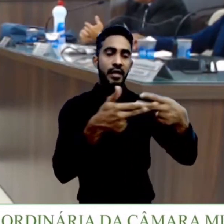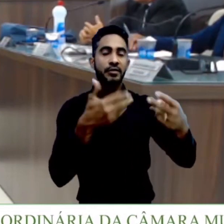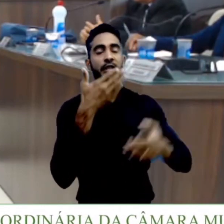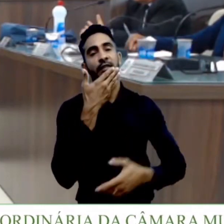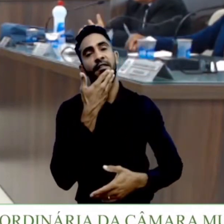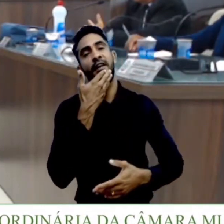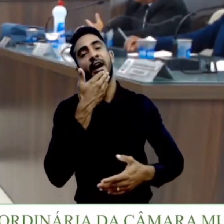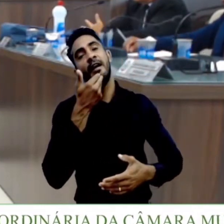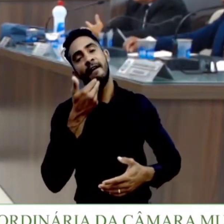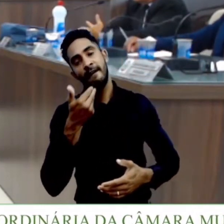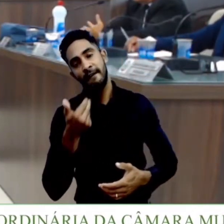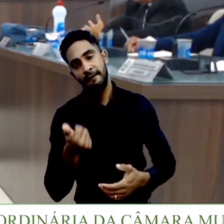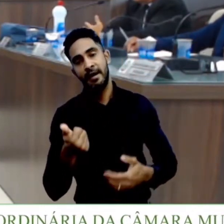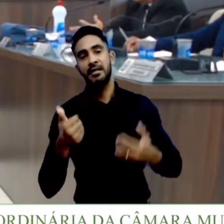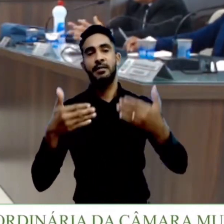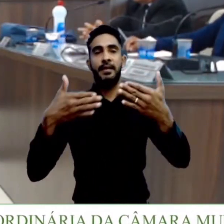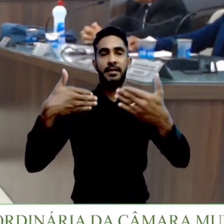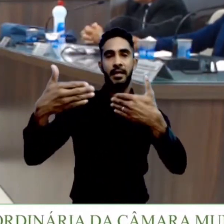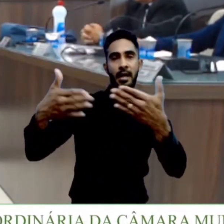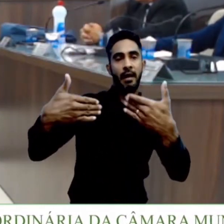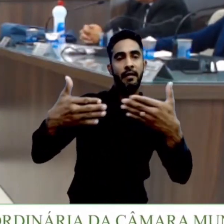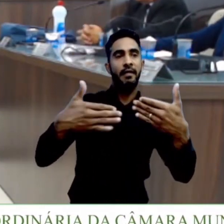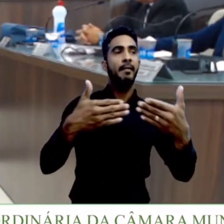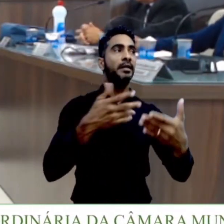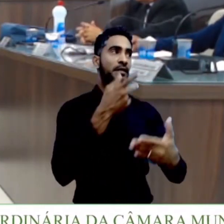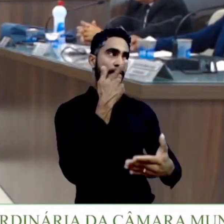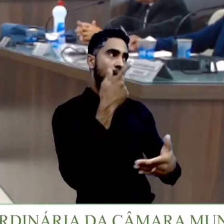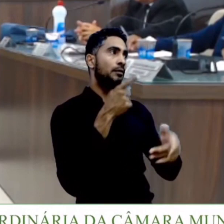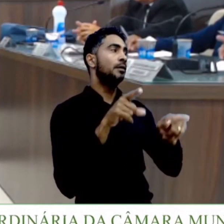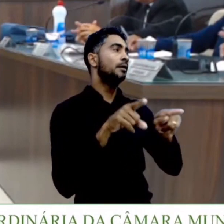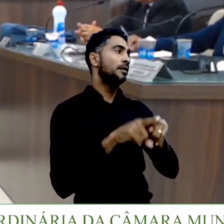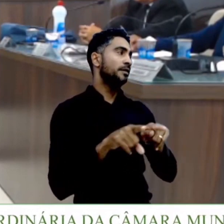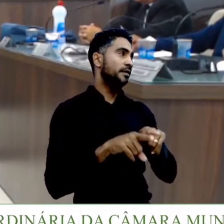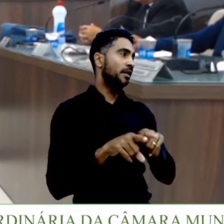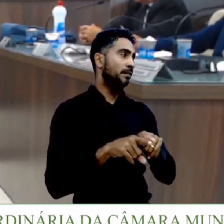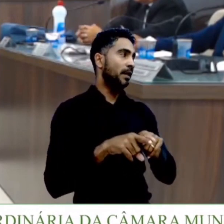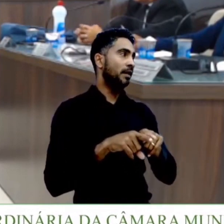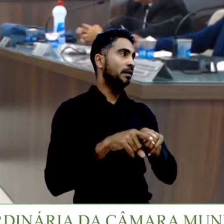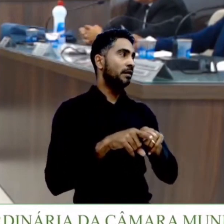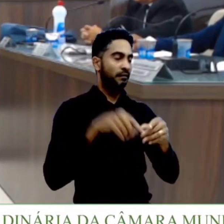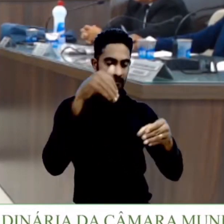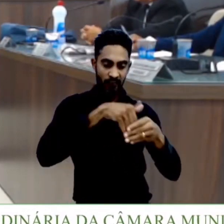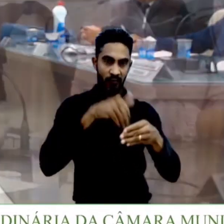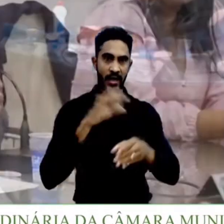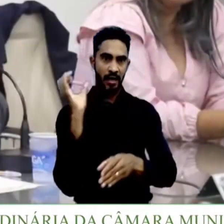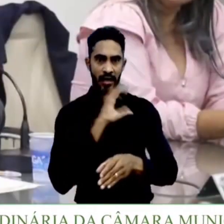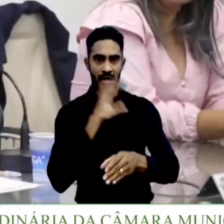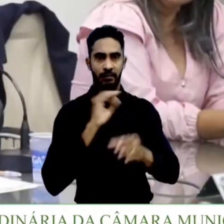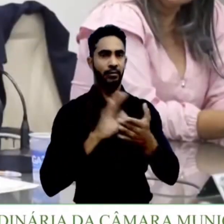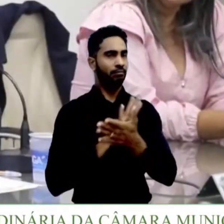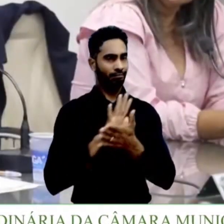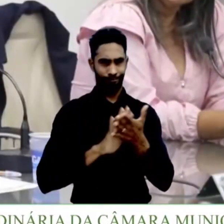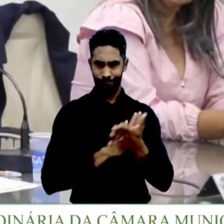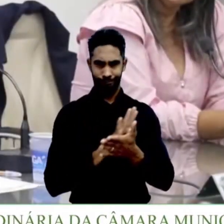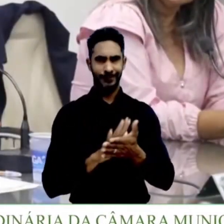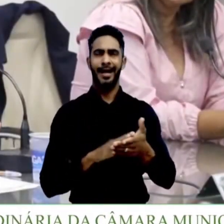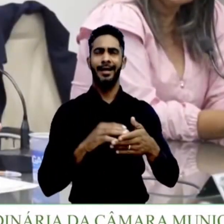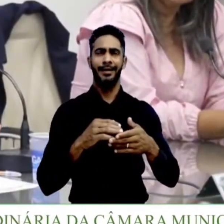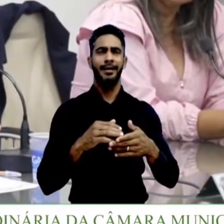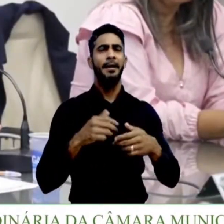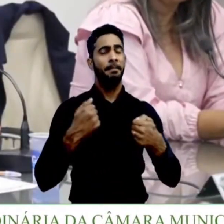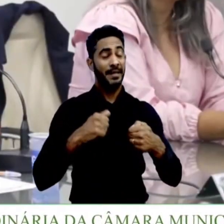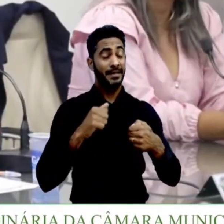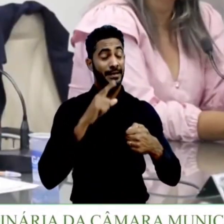mais fáceis de ser debatidas. E como o senhor já falou também aqui, não vamos votar isso com rapidez. Tem que ser